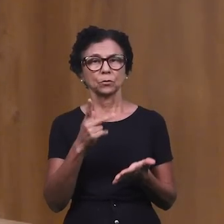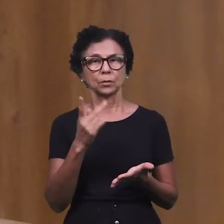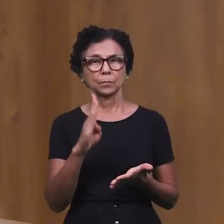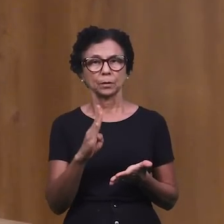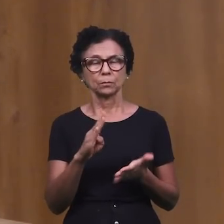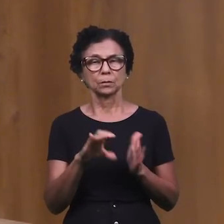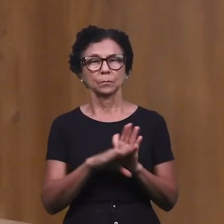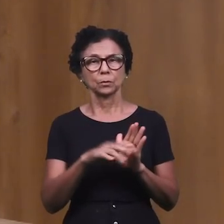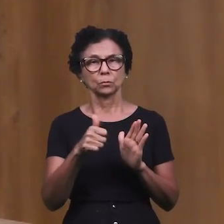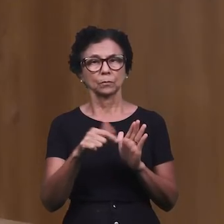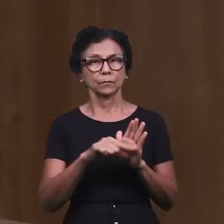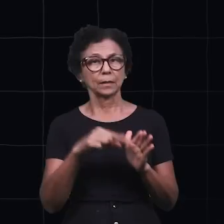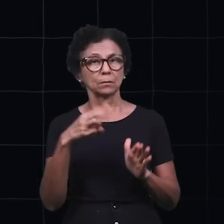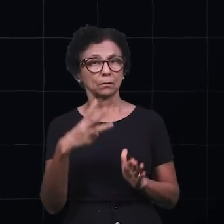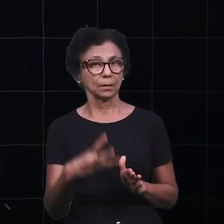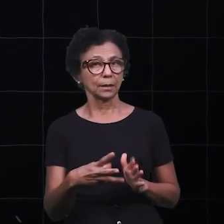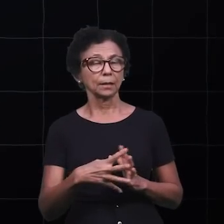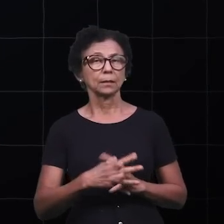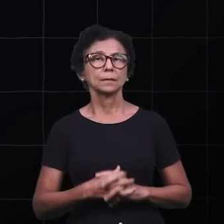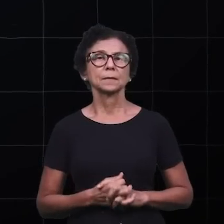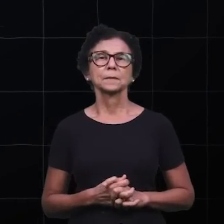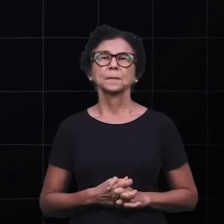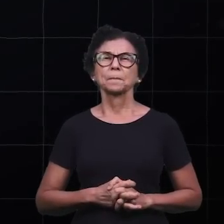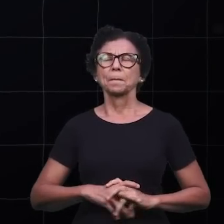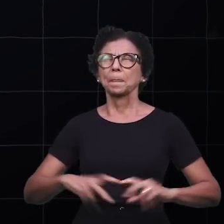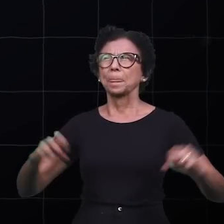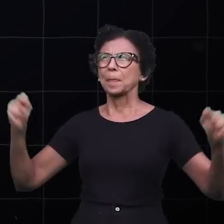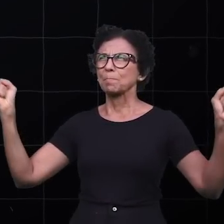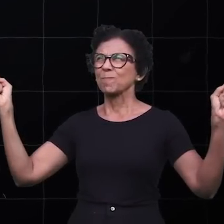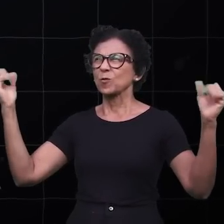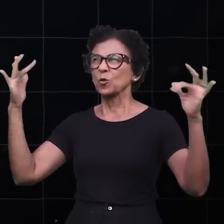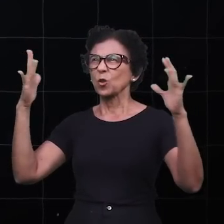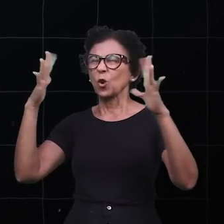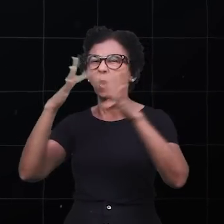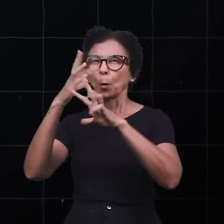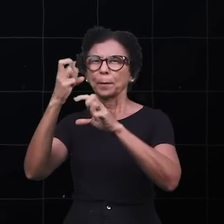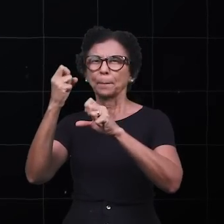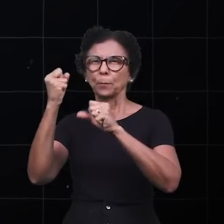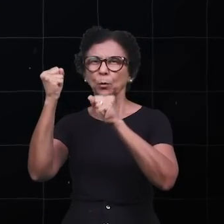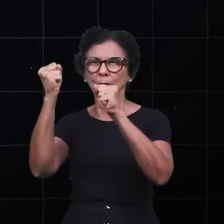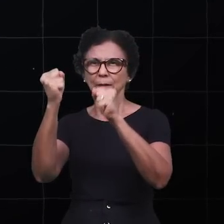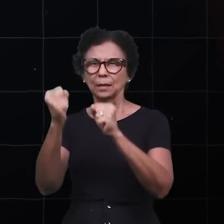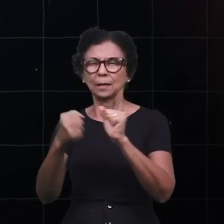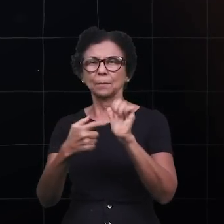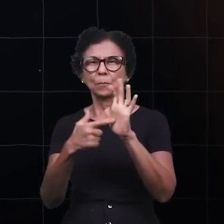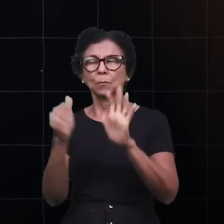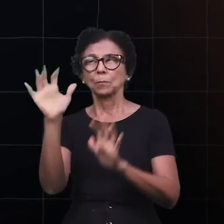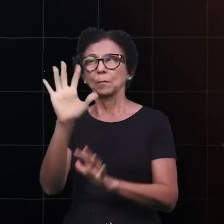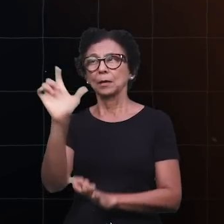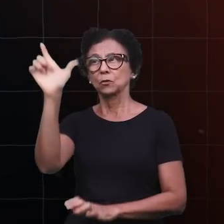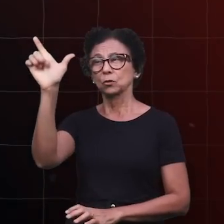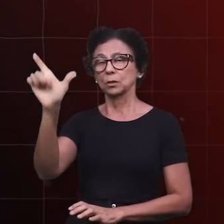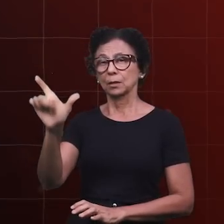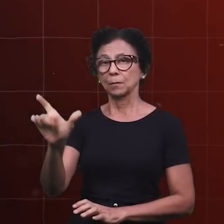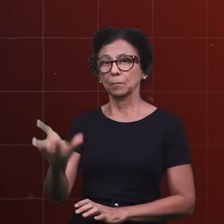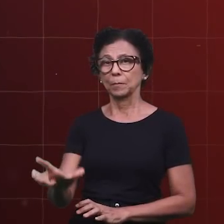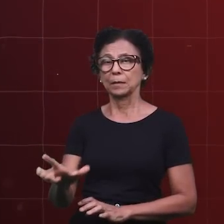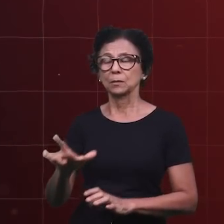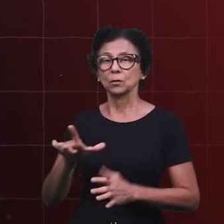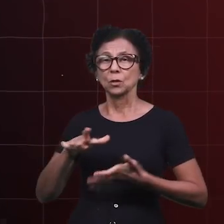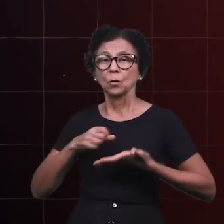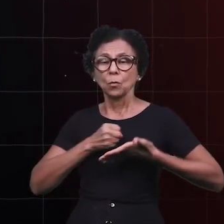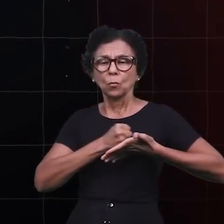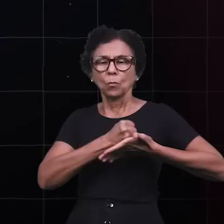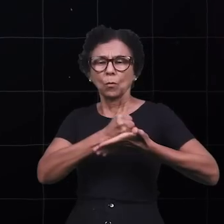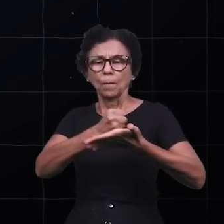verso 3, vai falar, né? O qual sendo o resplendor da sua glória, expressa a imagem da sua pessoa e sustentando todas as